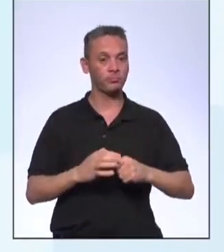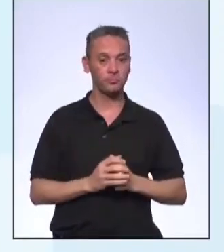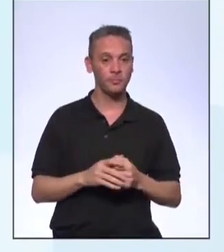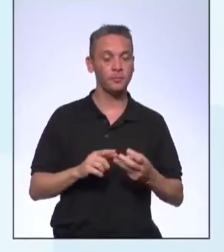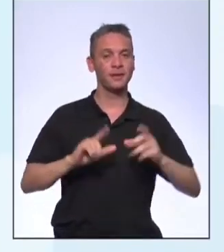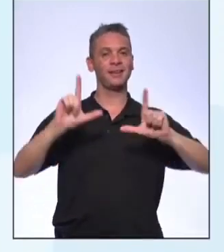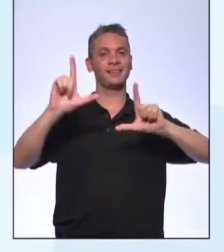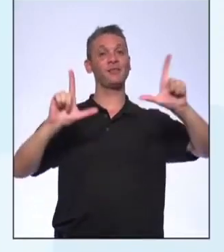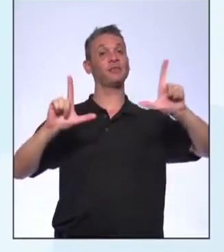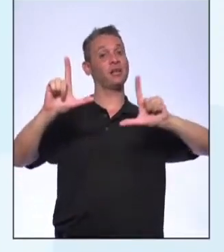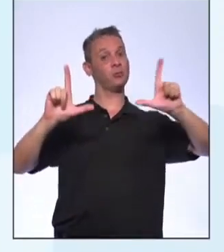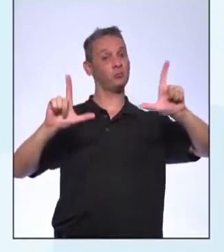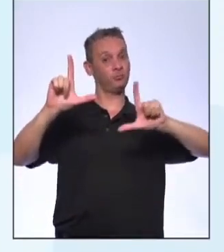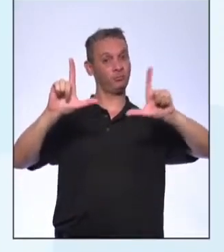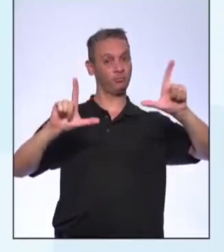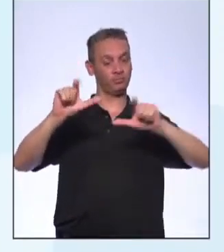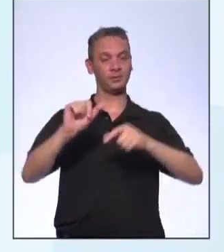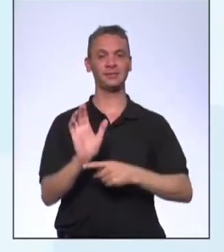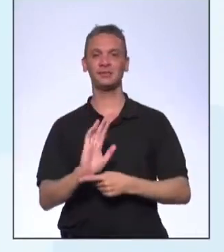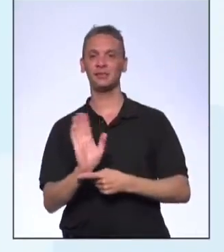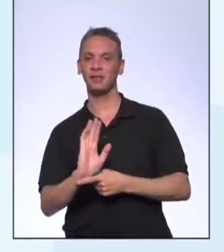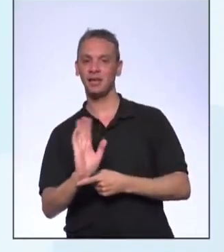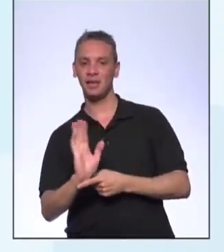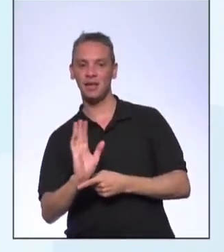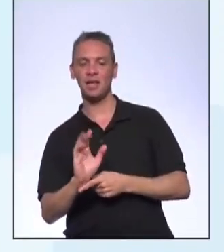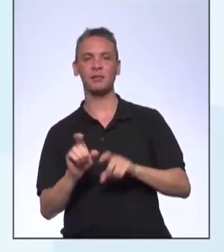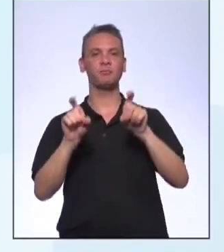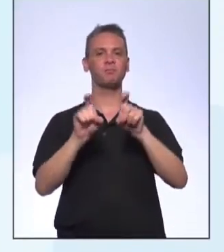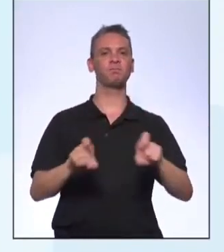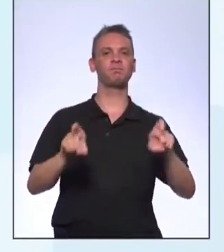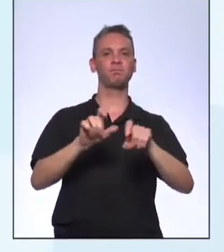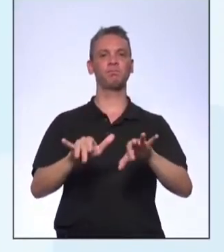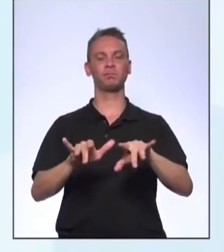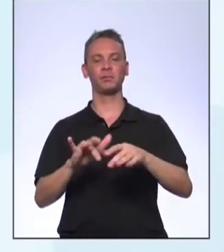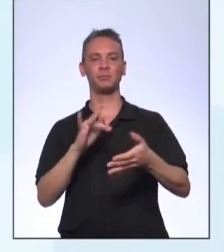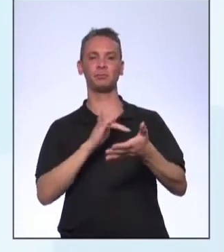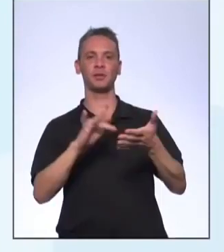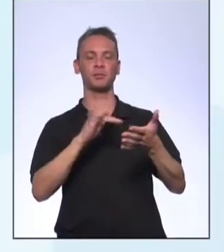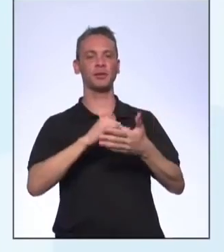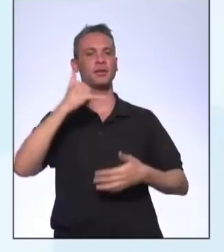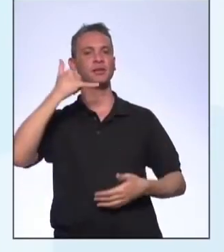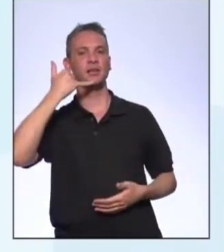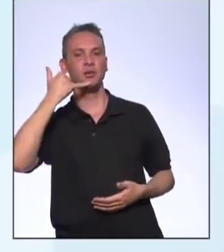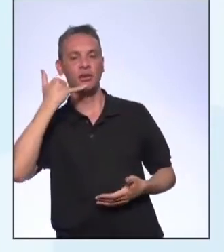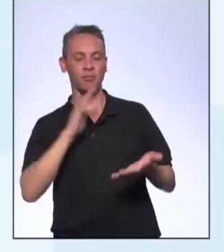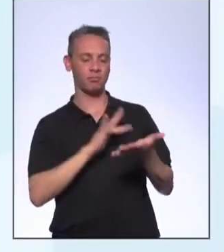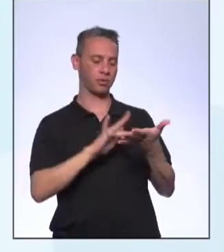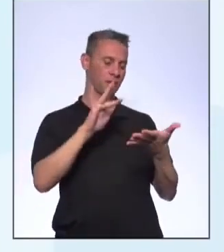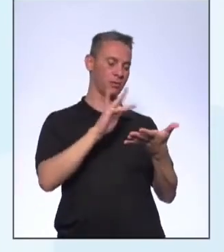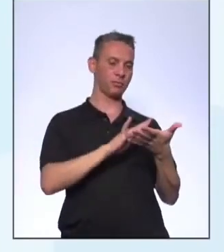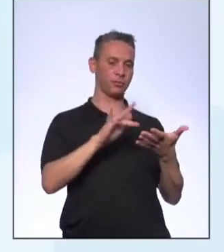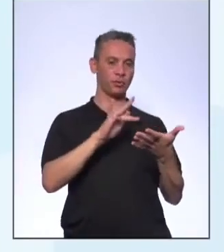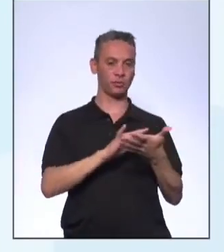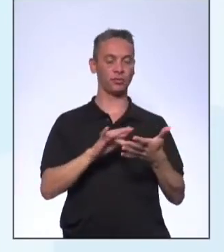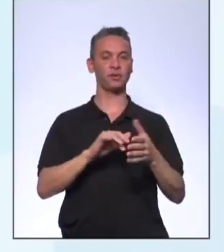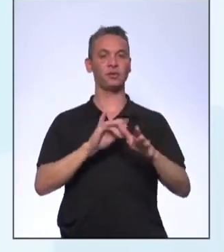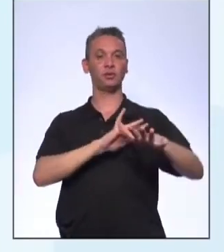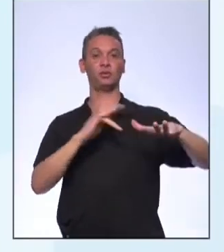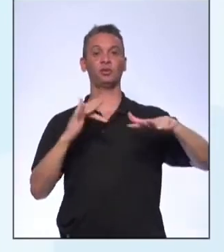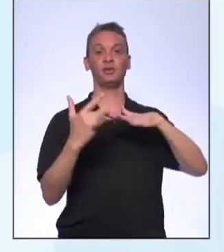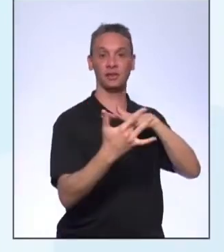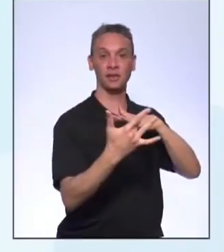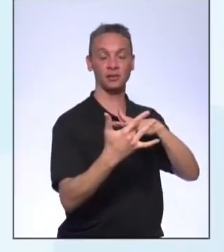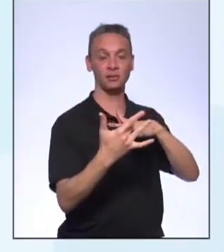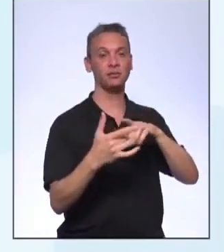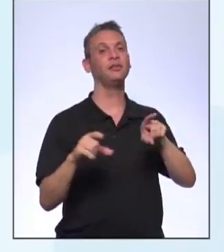A televisão, o cinema, os computadores, celulares, tablets, mídias sociais